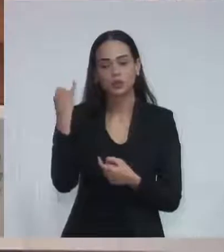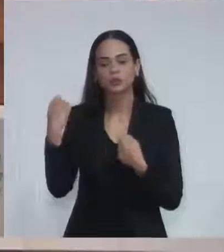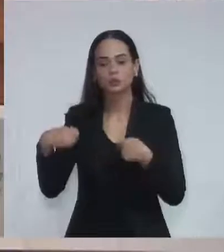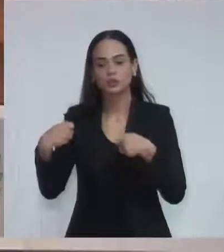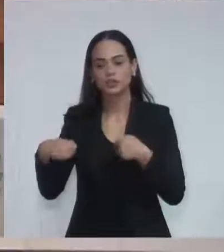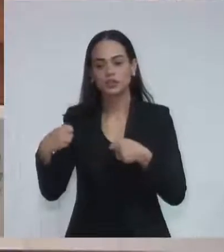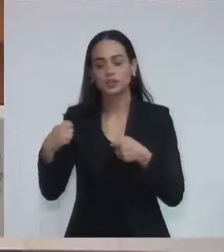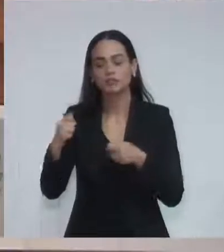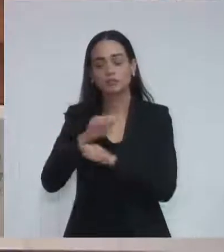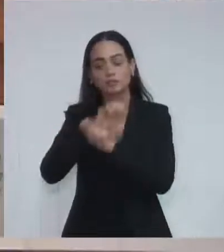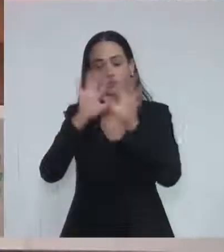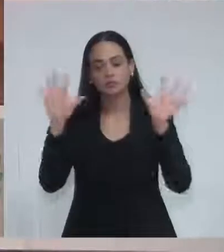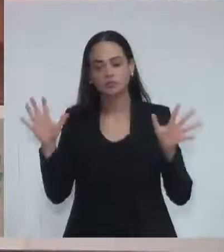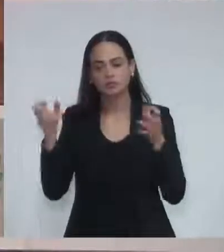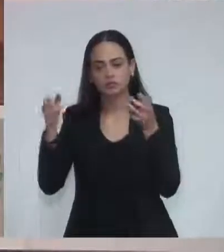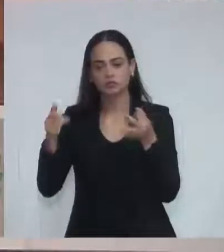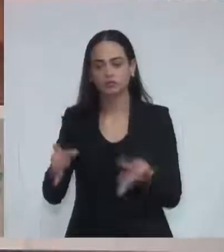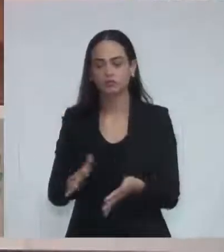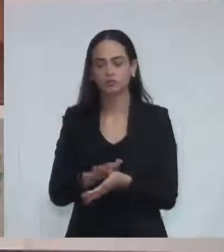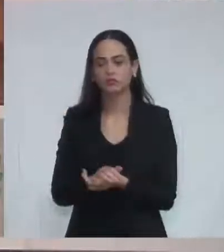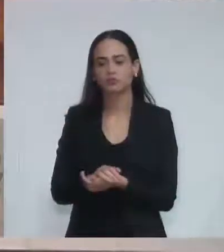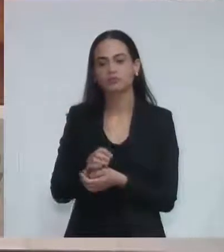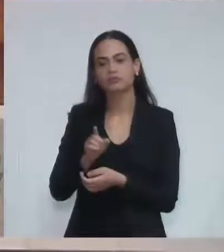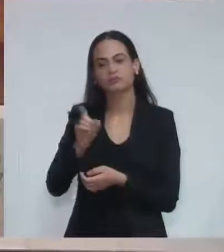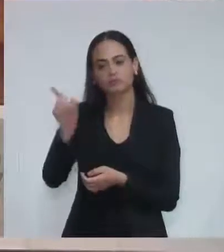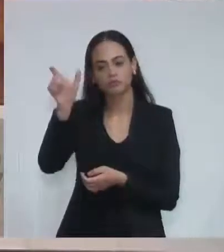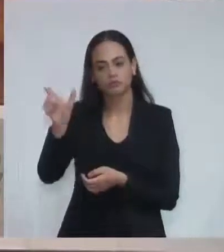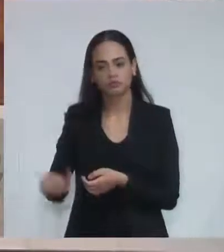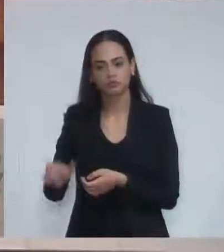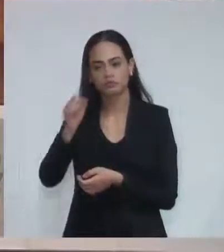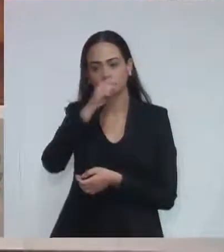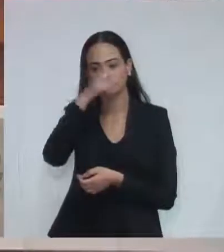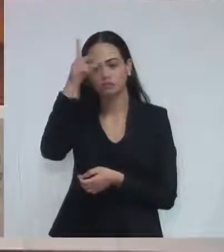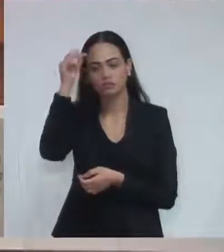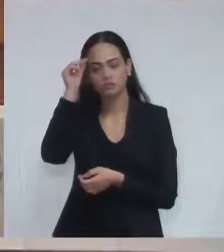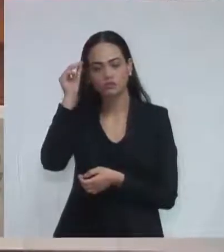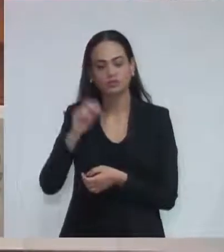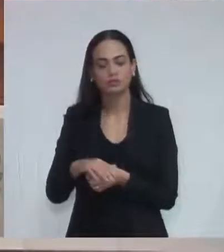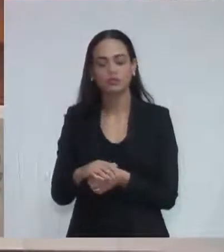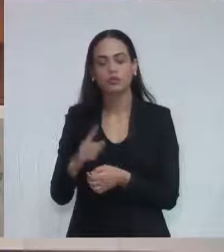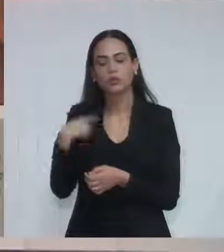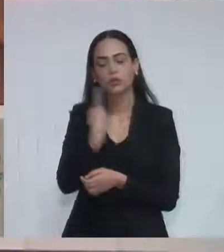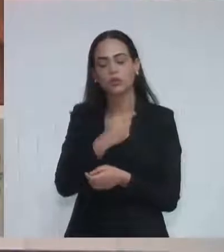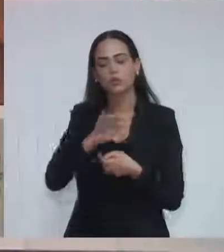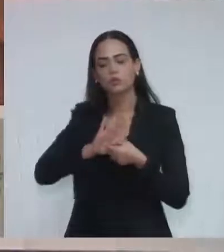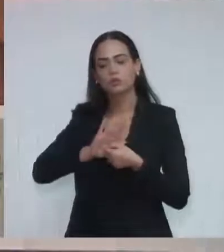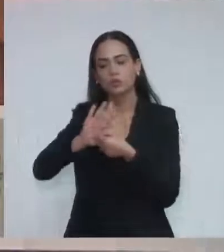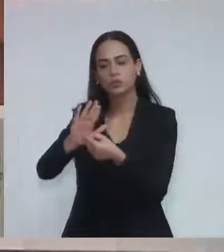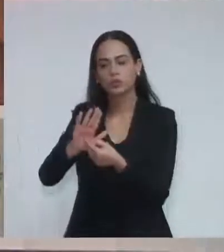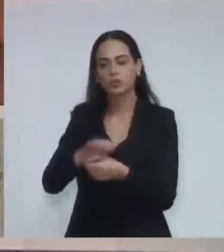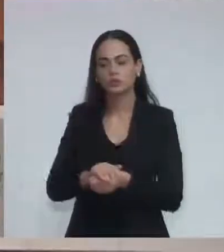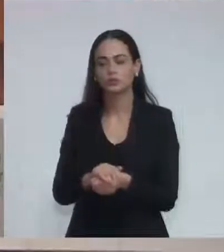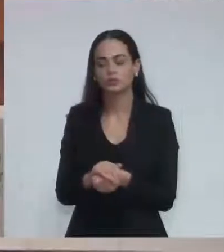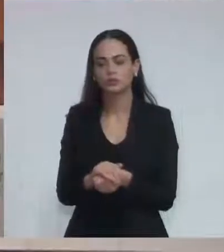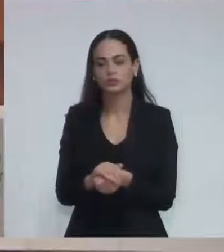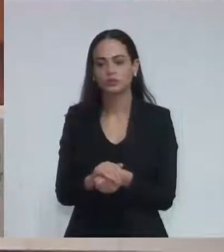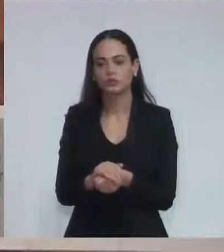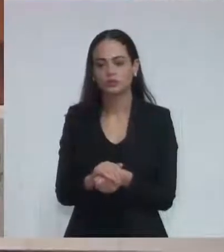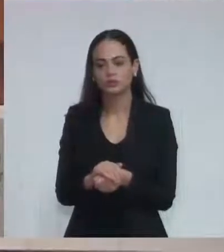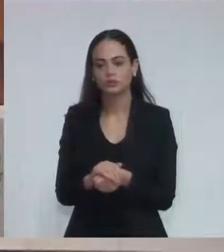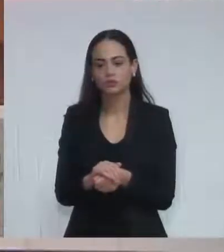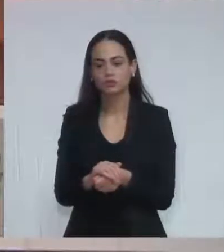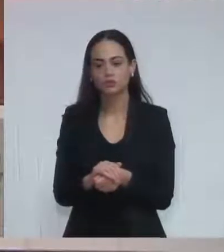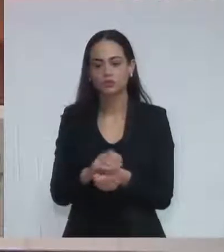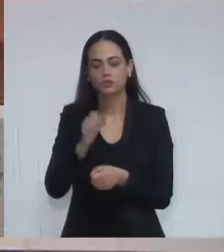transparência. Contudo, senhora prefeita, instados a nos manifestar, comprovamos que a Prefeitura cumpre fielmente a Lei de Acesso à